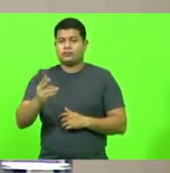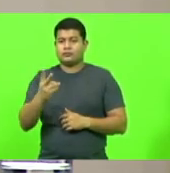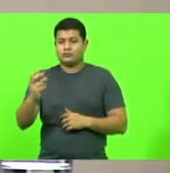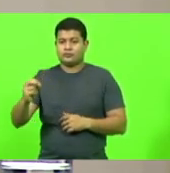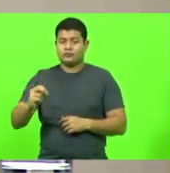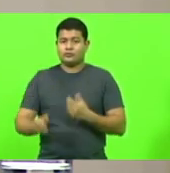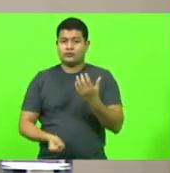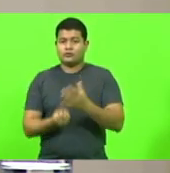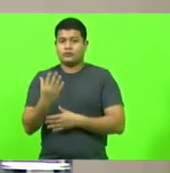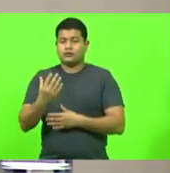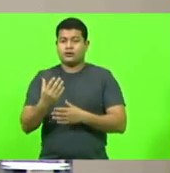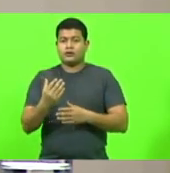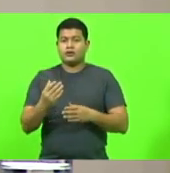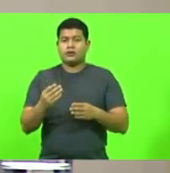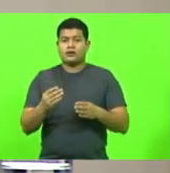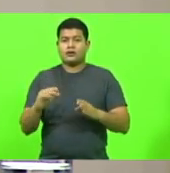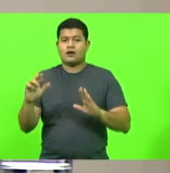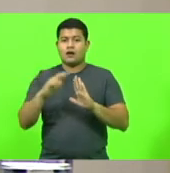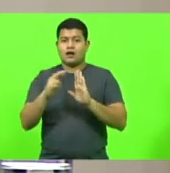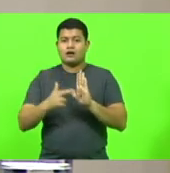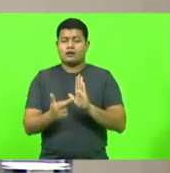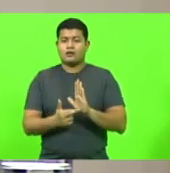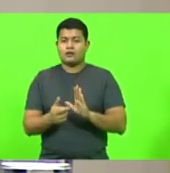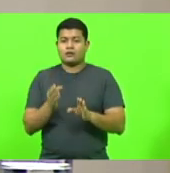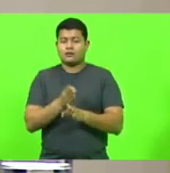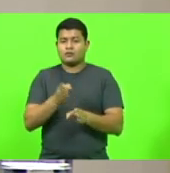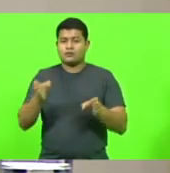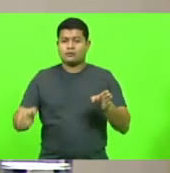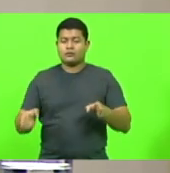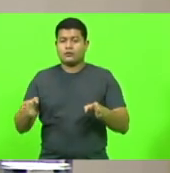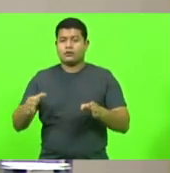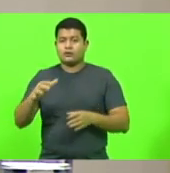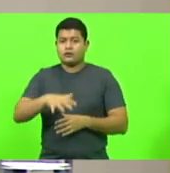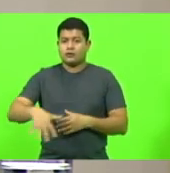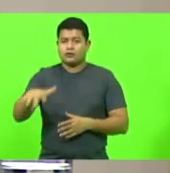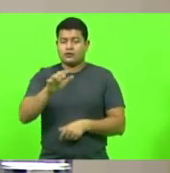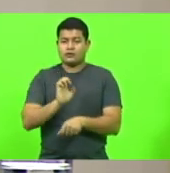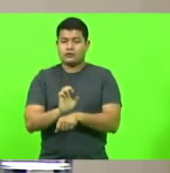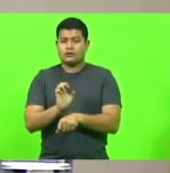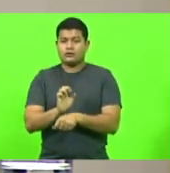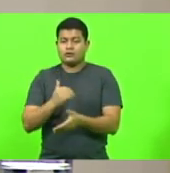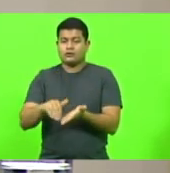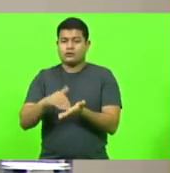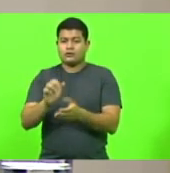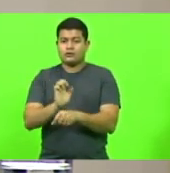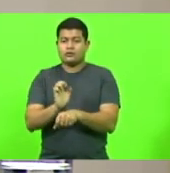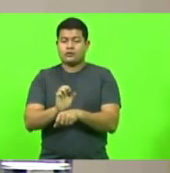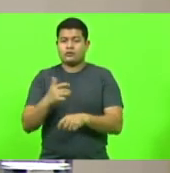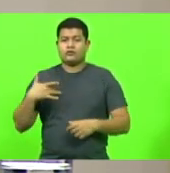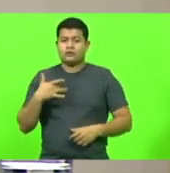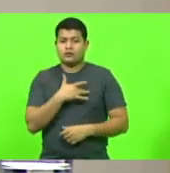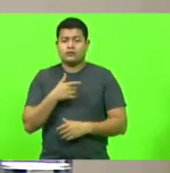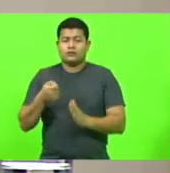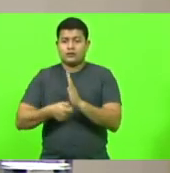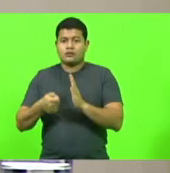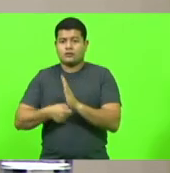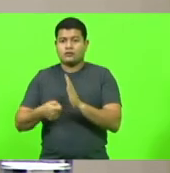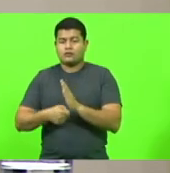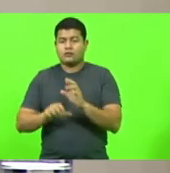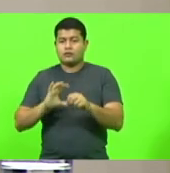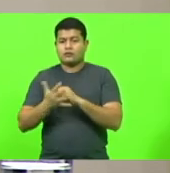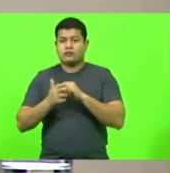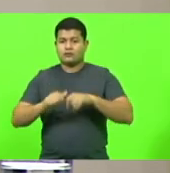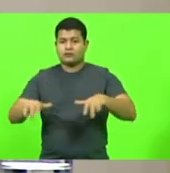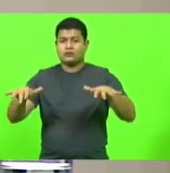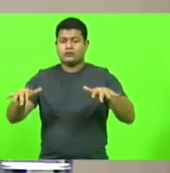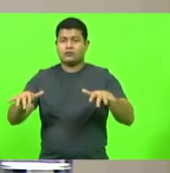medidas temporárias a serem adotadas no âmbito da Secretaria de Estado da Saúde para o enfrentamento da emergência de saúde pública